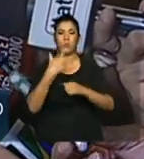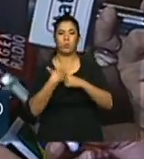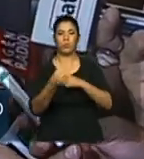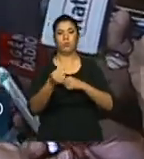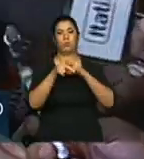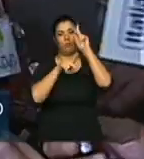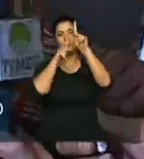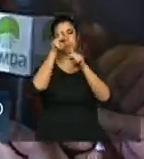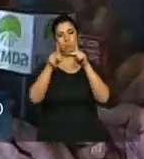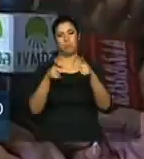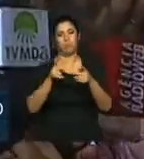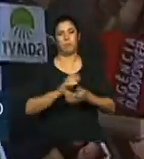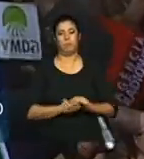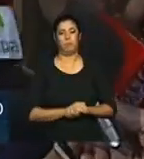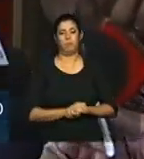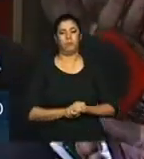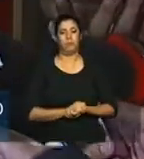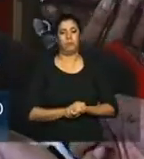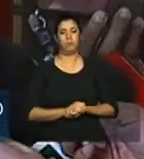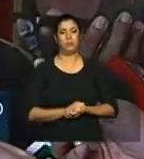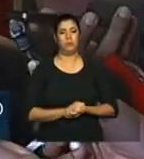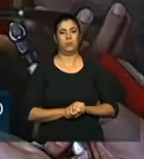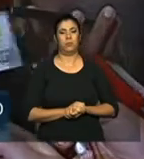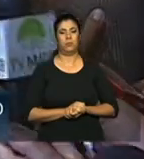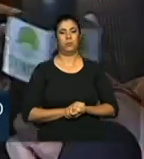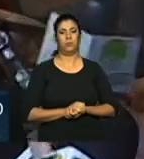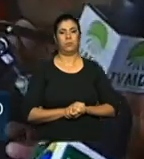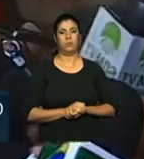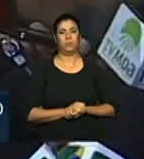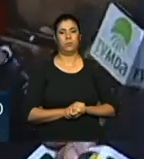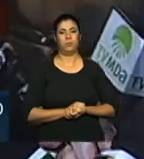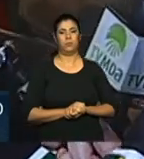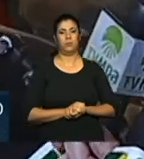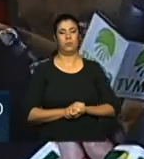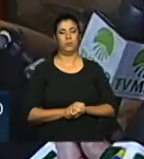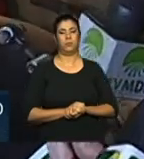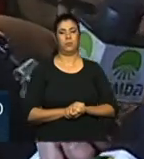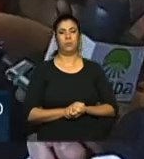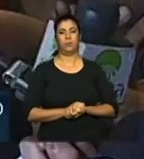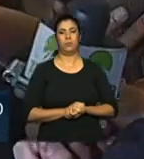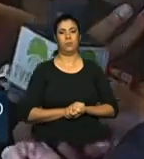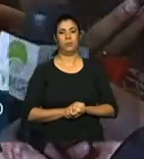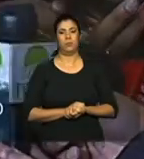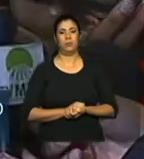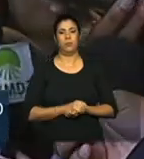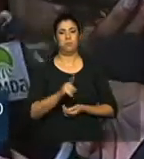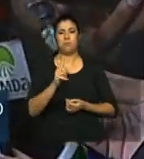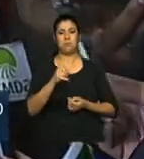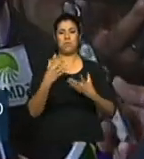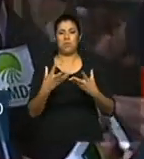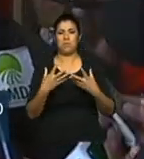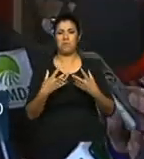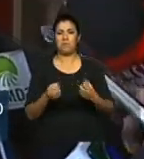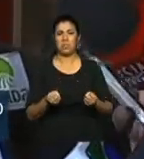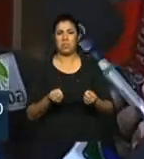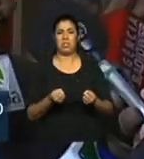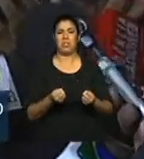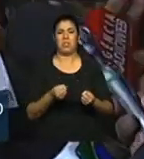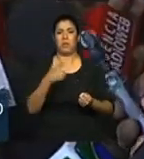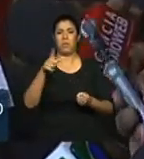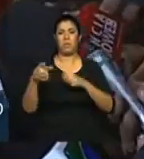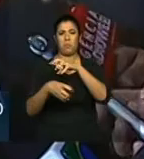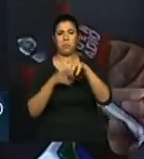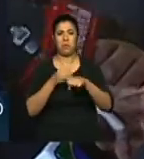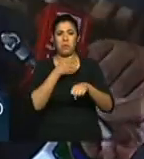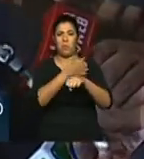nosso povo. A ministra Cátia Abreu diz que não vai admitir invasões, praticamente criminalizando os movimentos sociais. O senhor